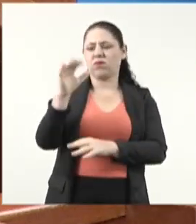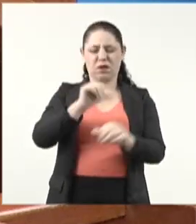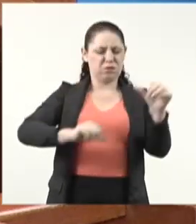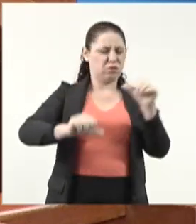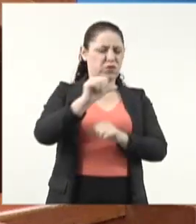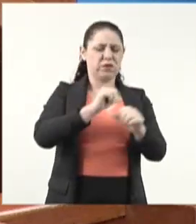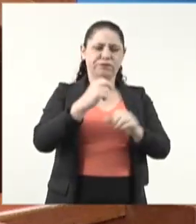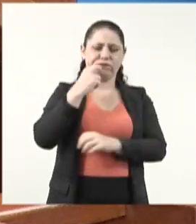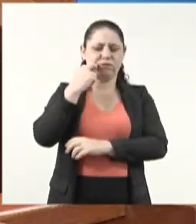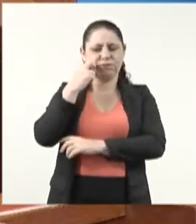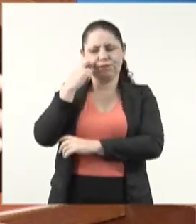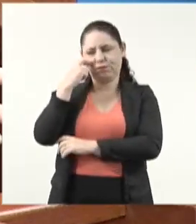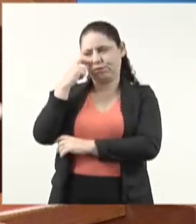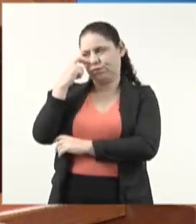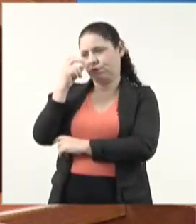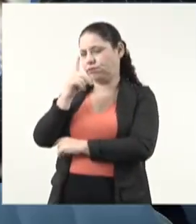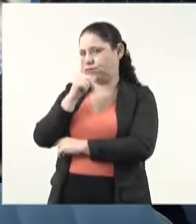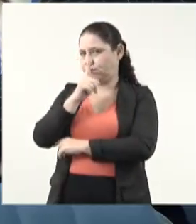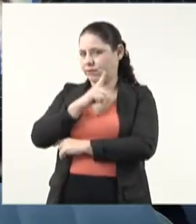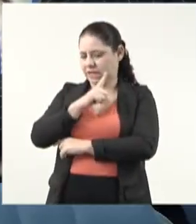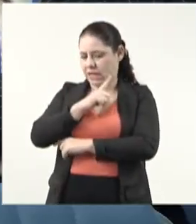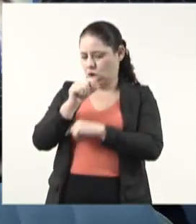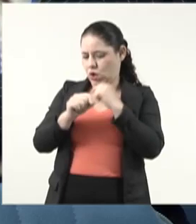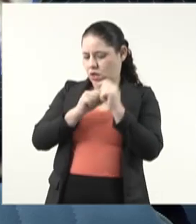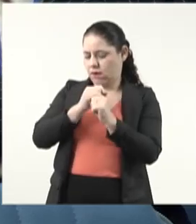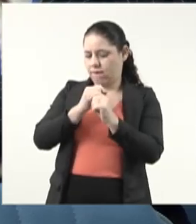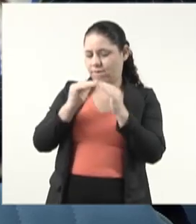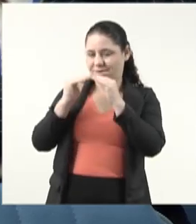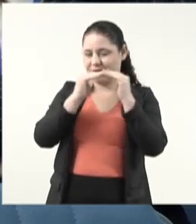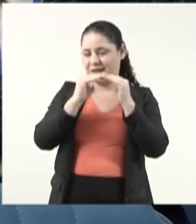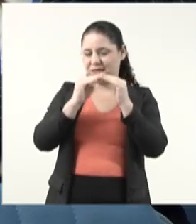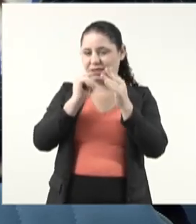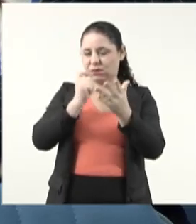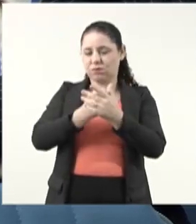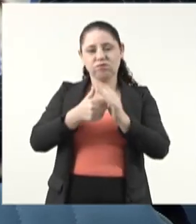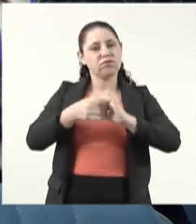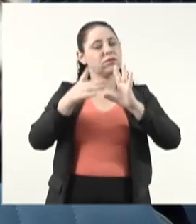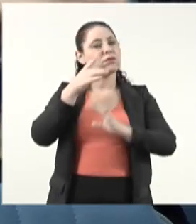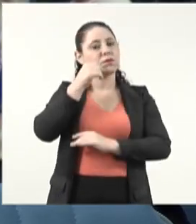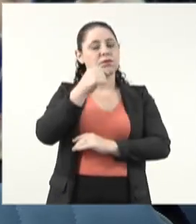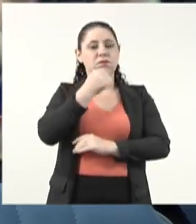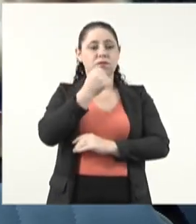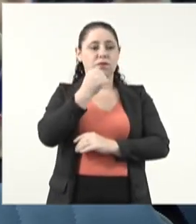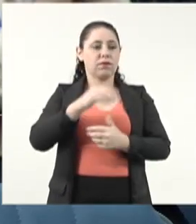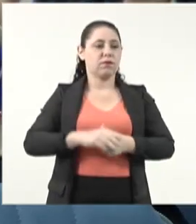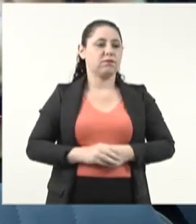tão vergonhosa de ter uma democracia quase toda masculina. Obrigada.